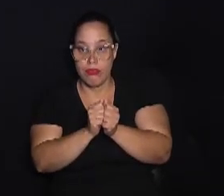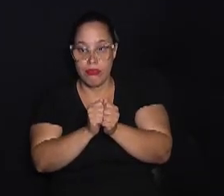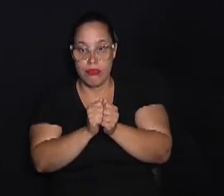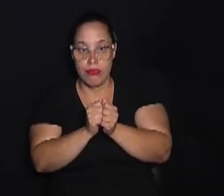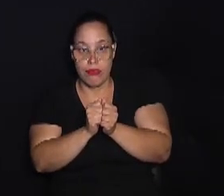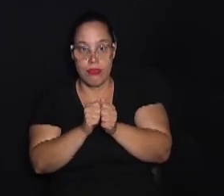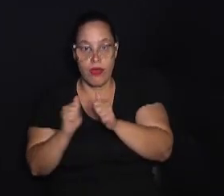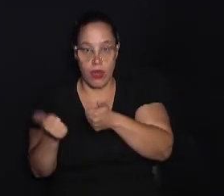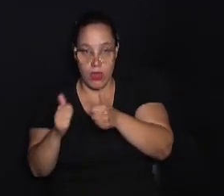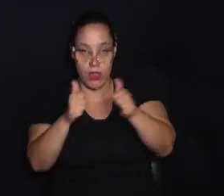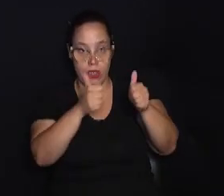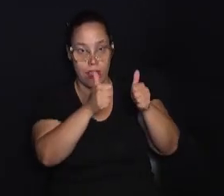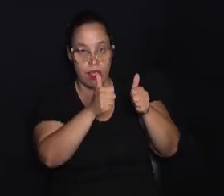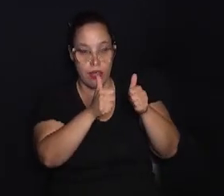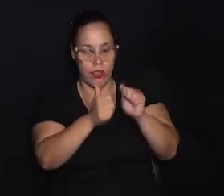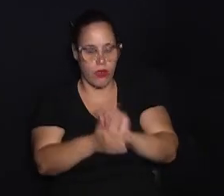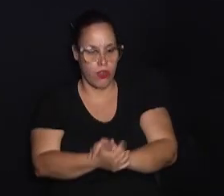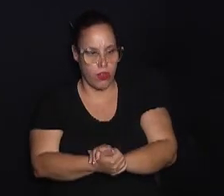Avaliando, né,